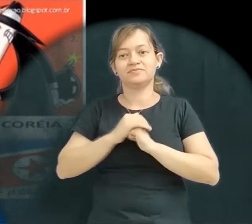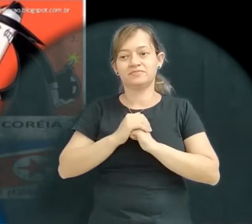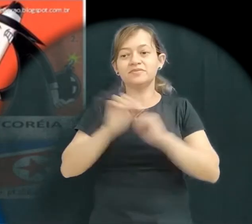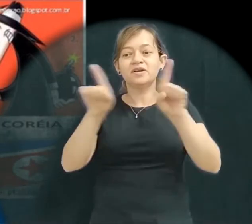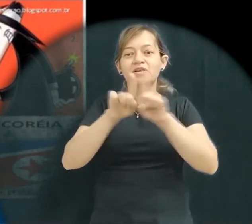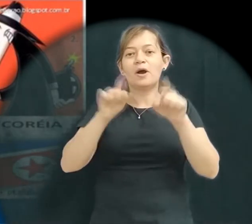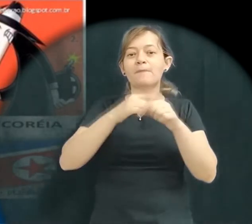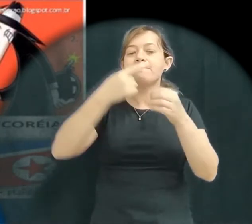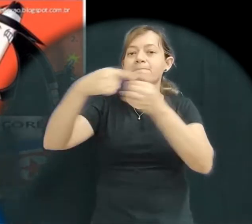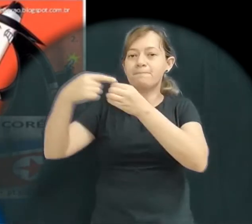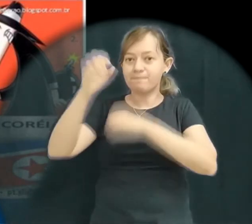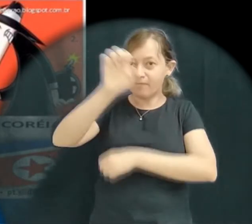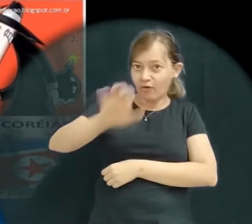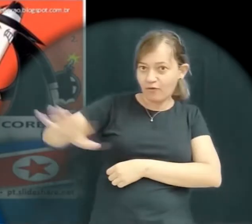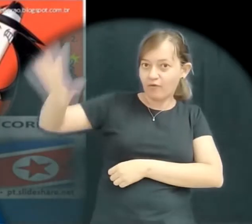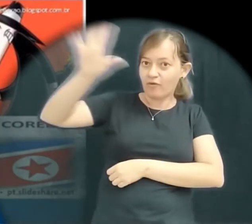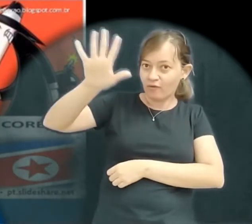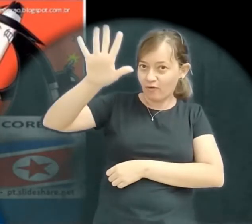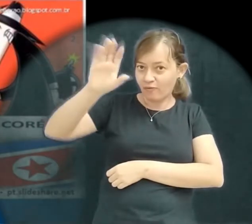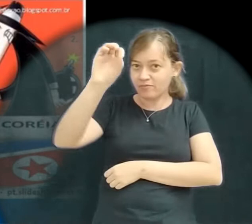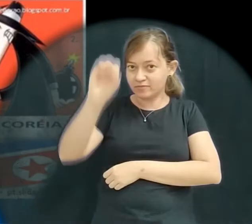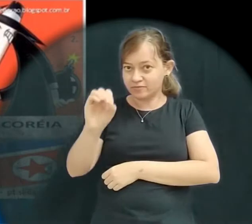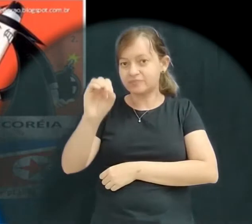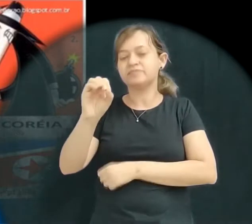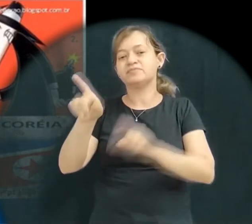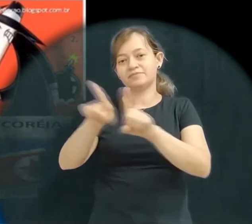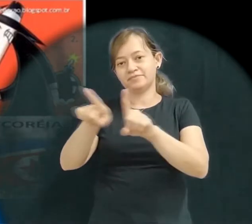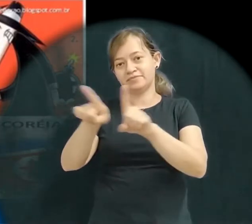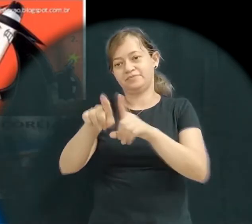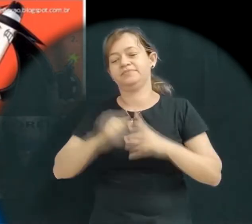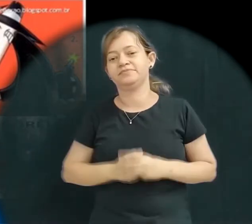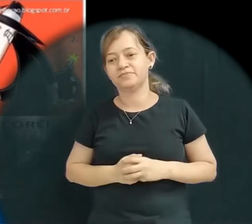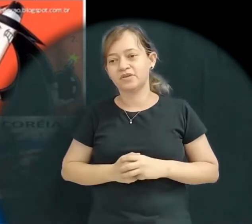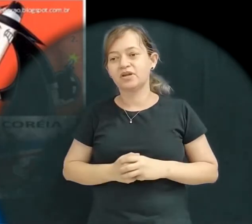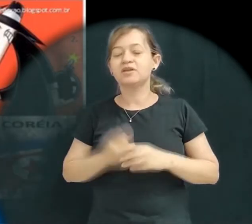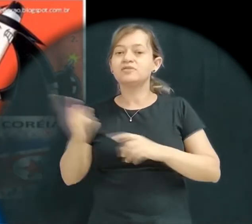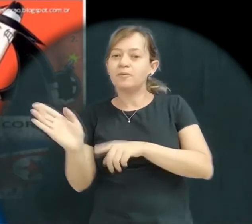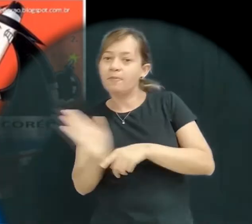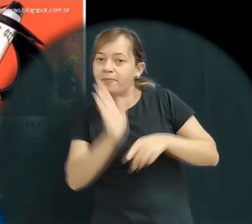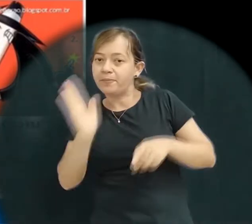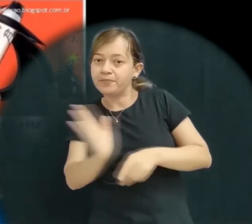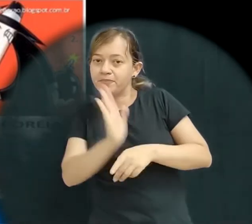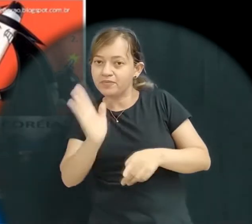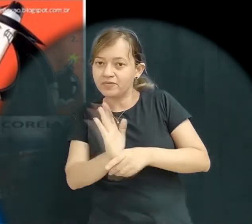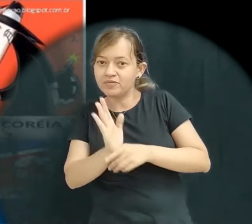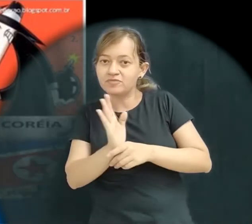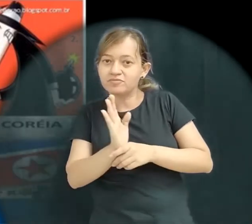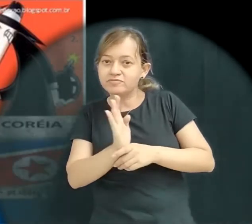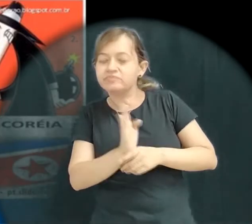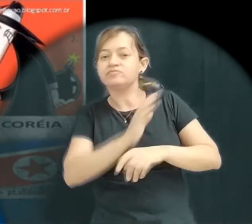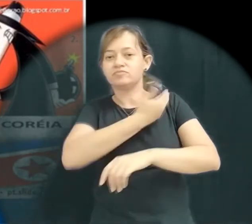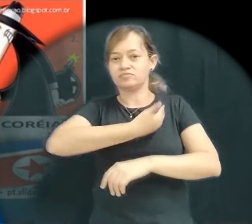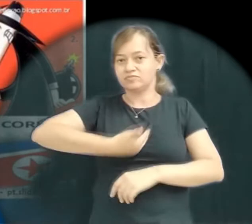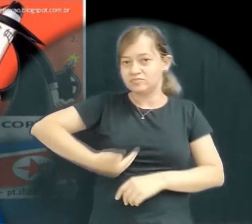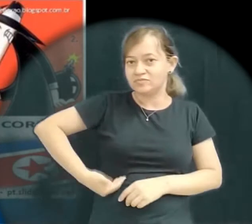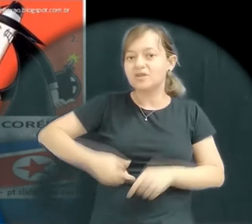da Europa Oriental e tiveram ajuda desses governos, assim como a ajuda de Cuba